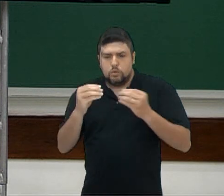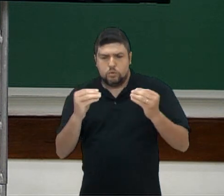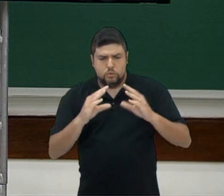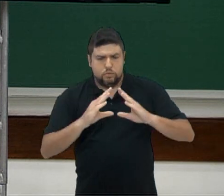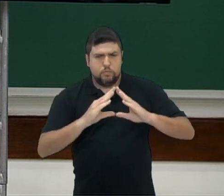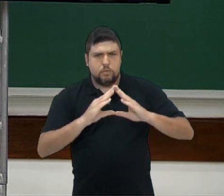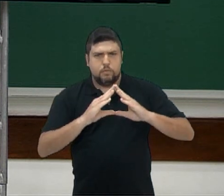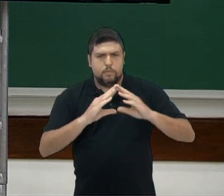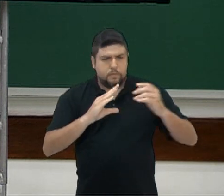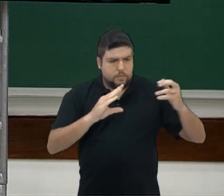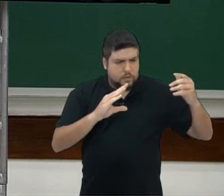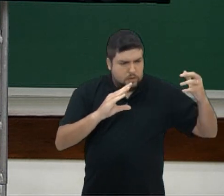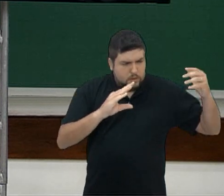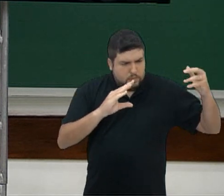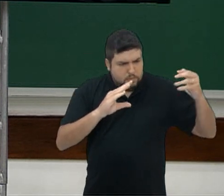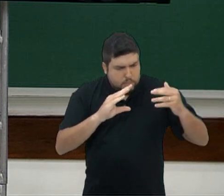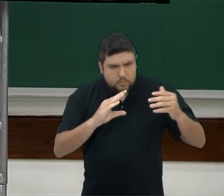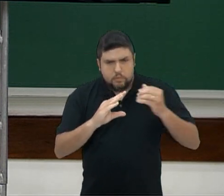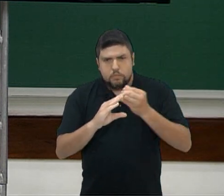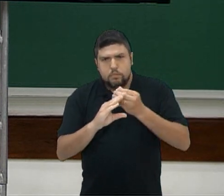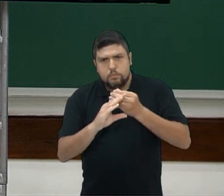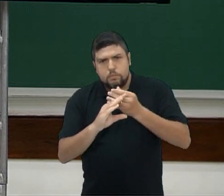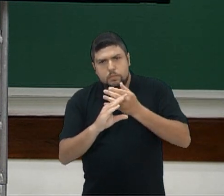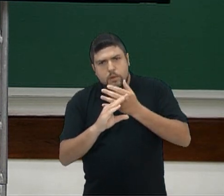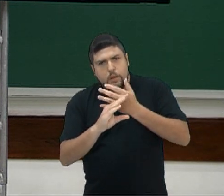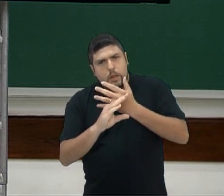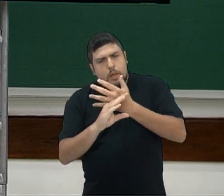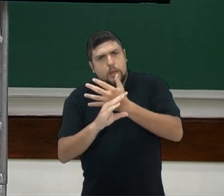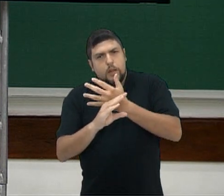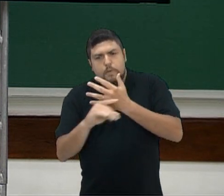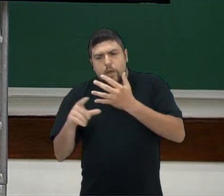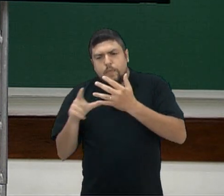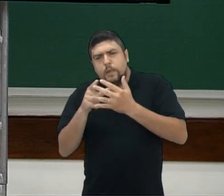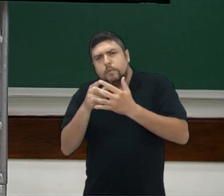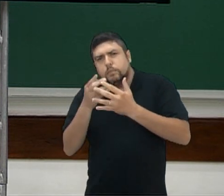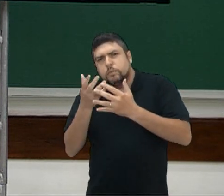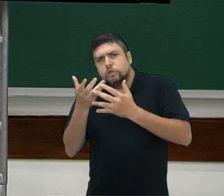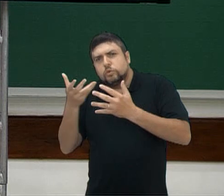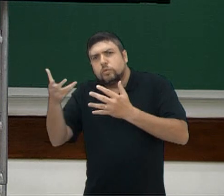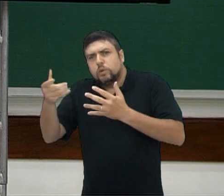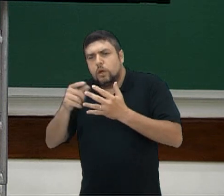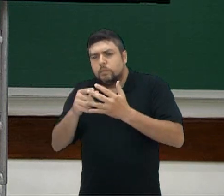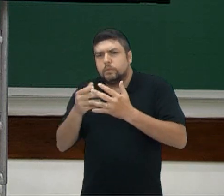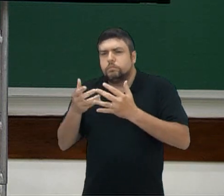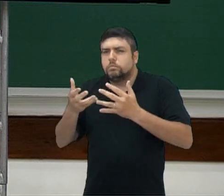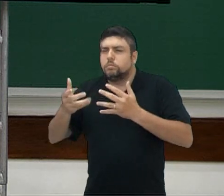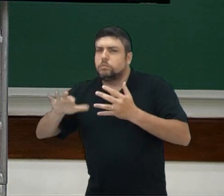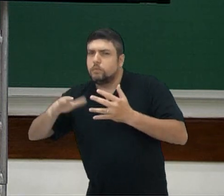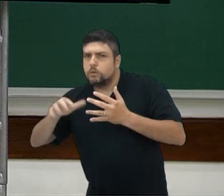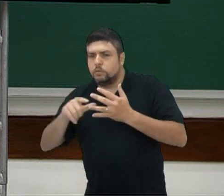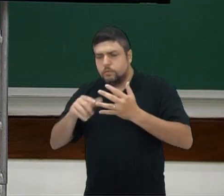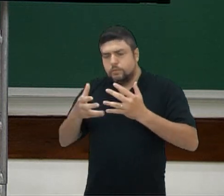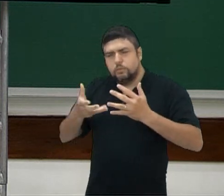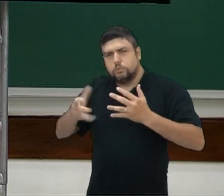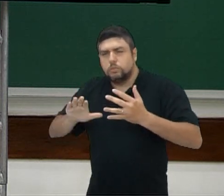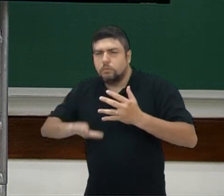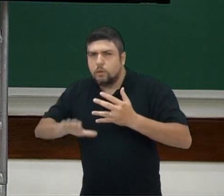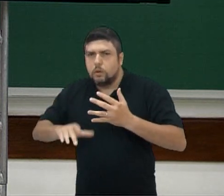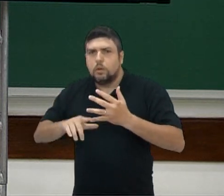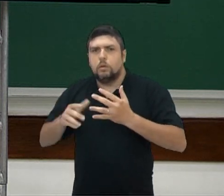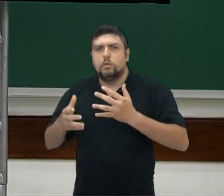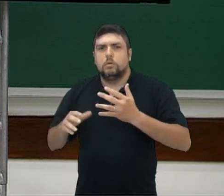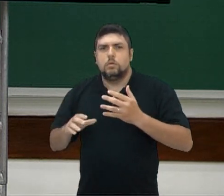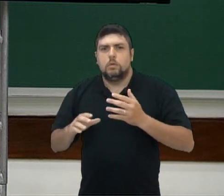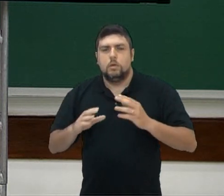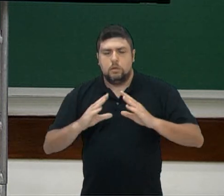se mantém quase igual, porém é muito sutil essa diferença. E dentro desse conceito, você consegue perceber